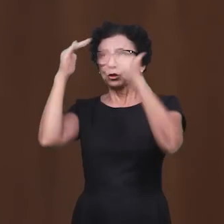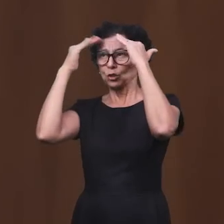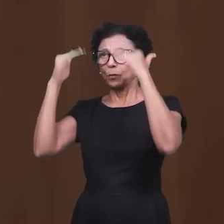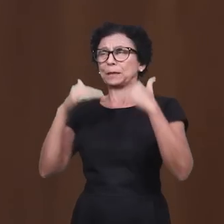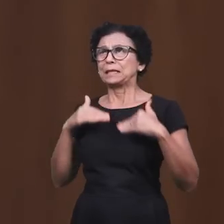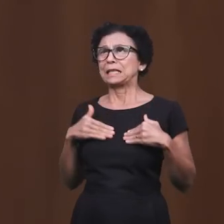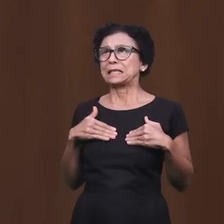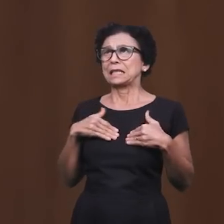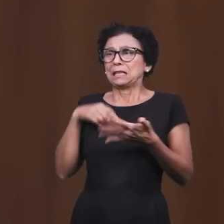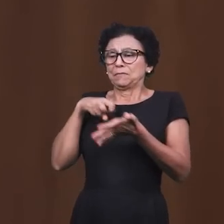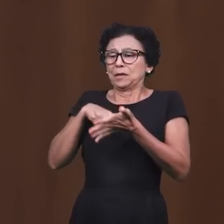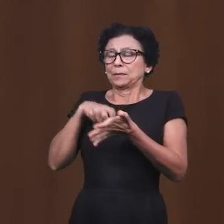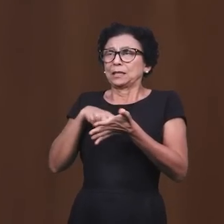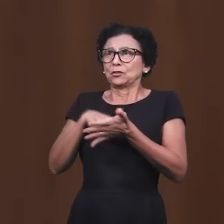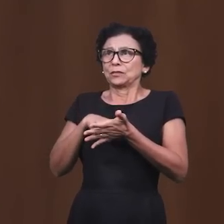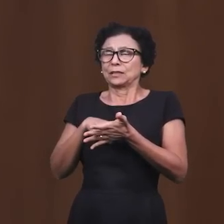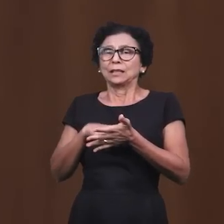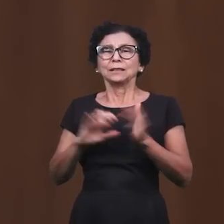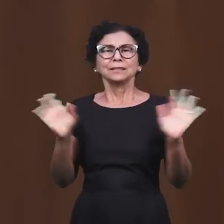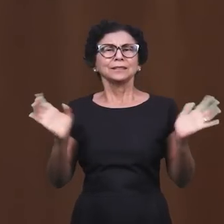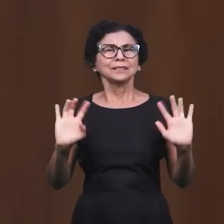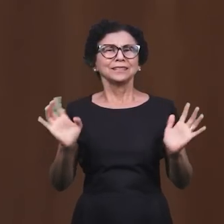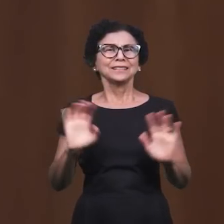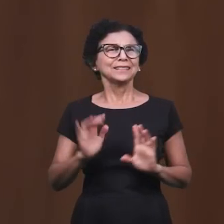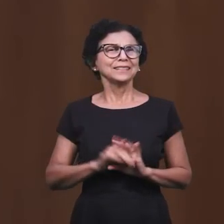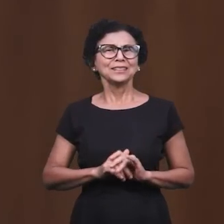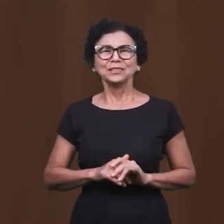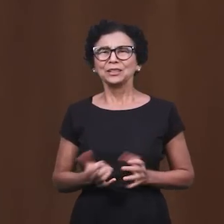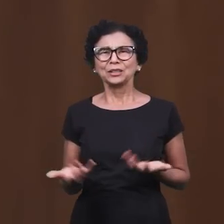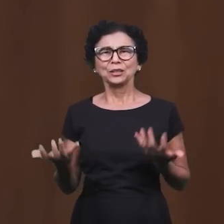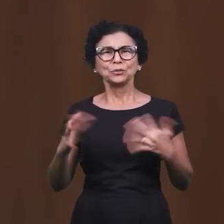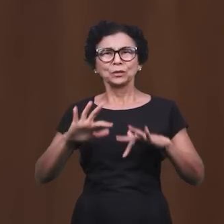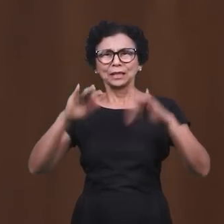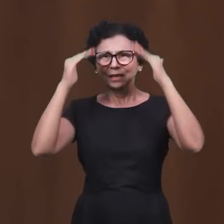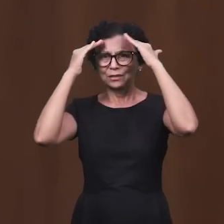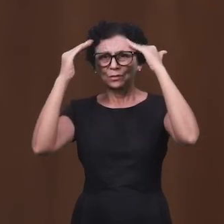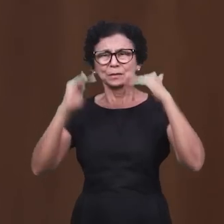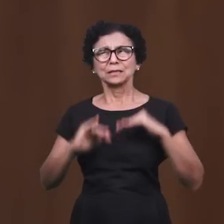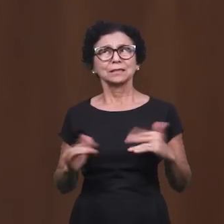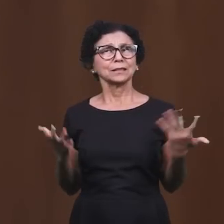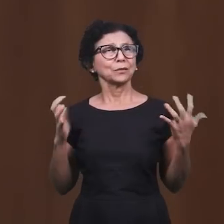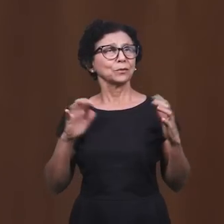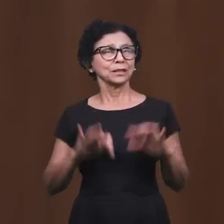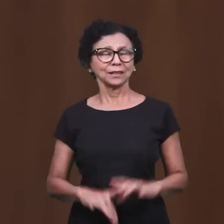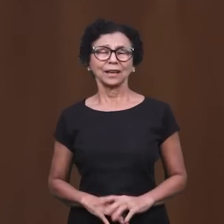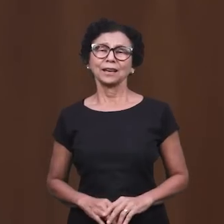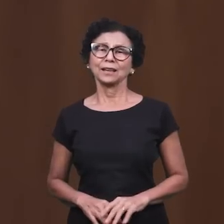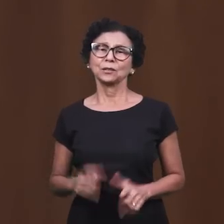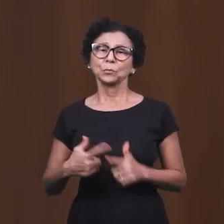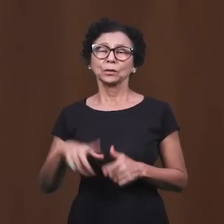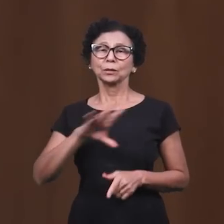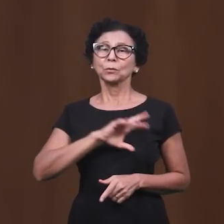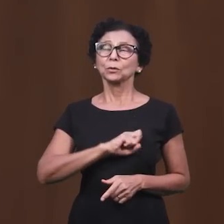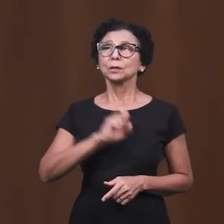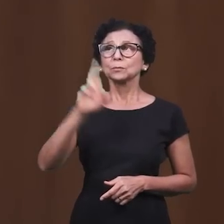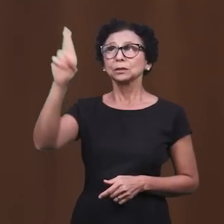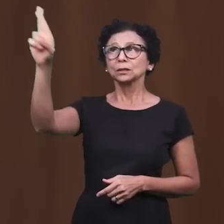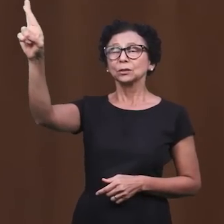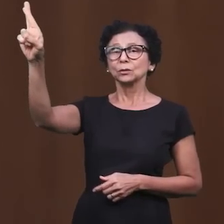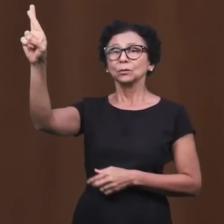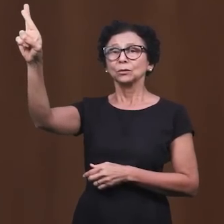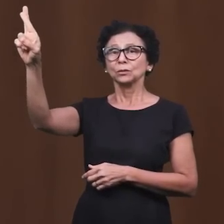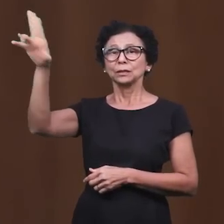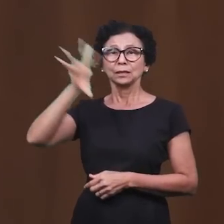quero desagradá-lo porque ele me ama e porque eu amo e eu Glória a quero Deus. continuar nessa relação, nesse relacionamento. Então eu o amo e por isso eu não quero